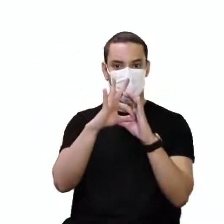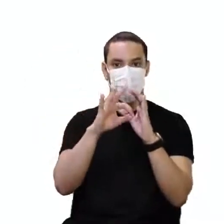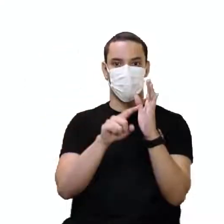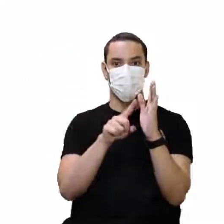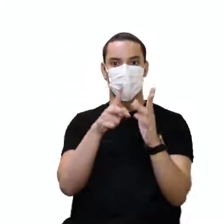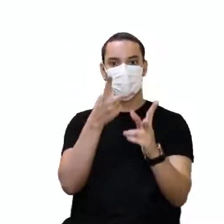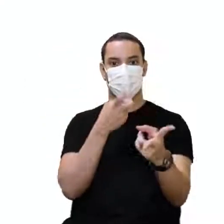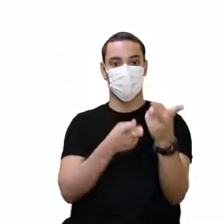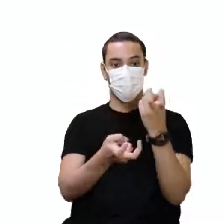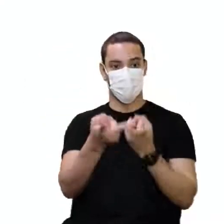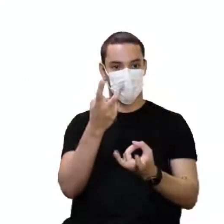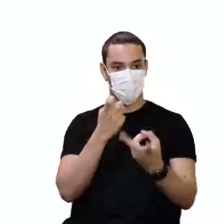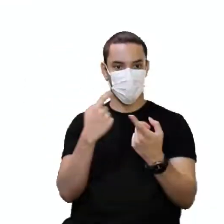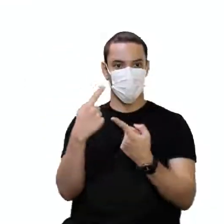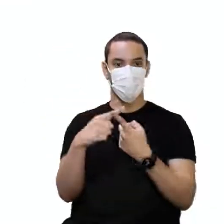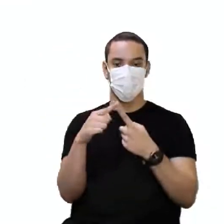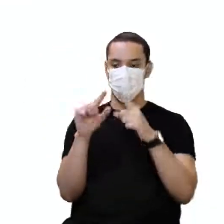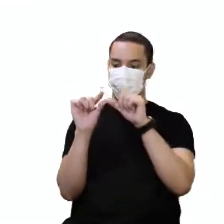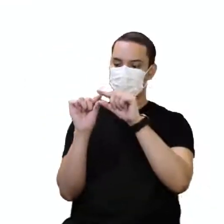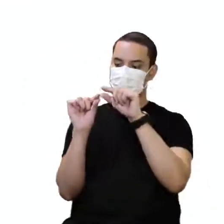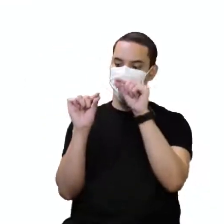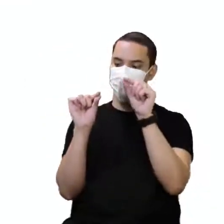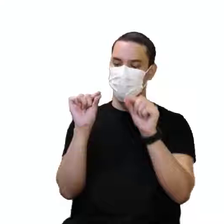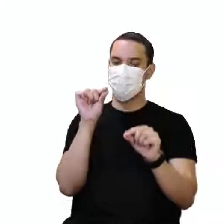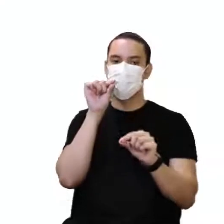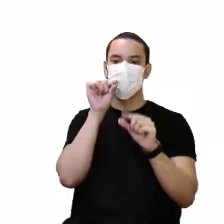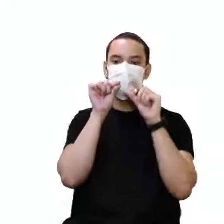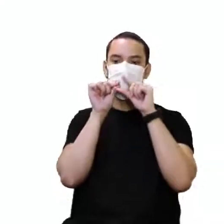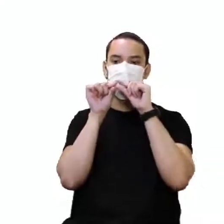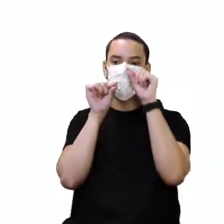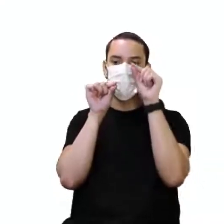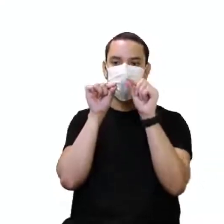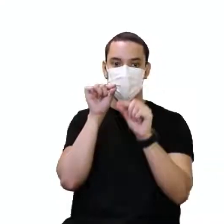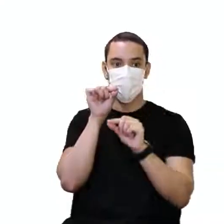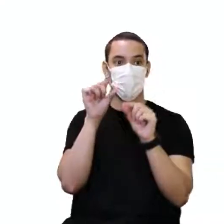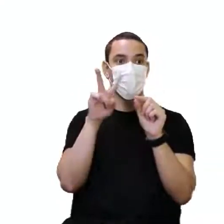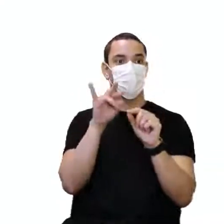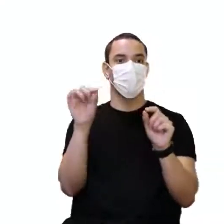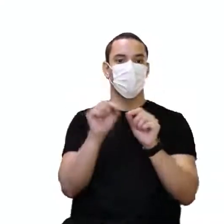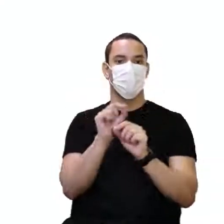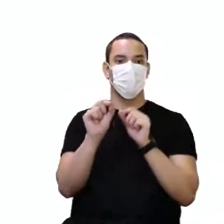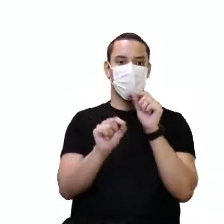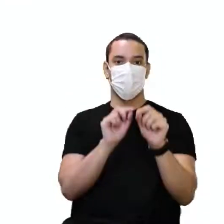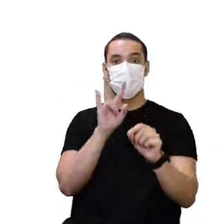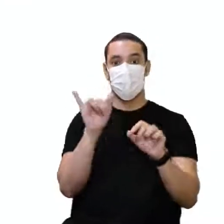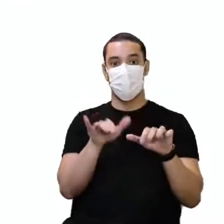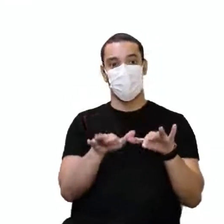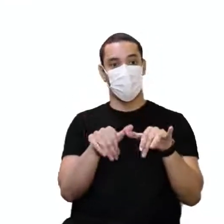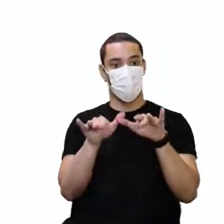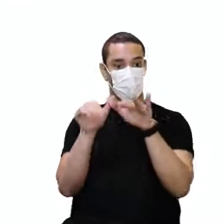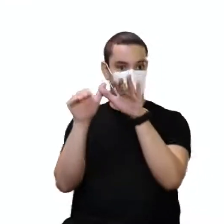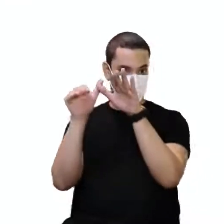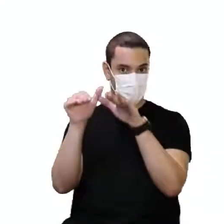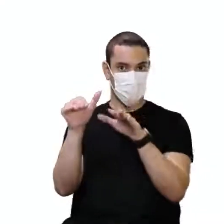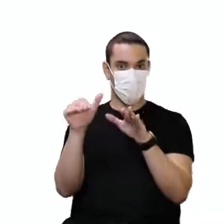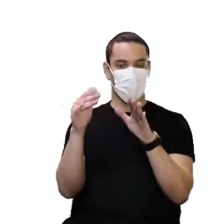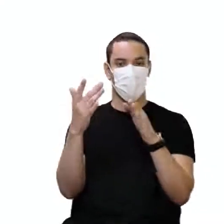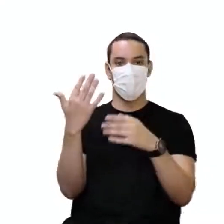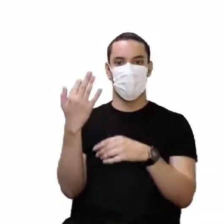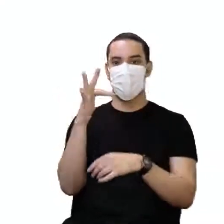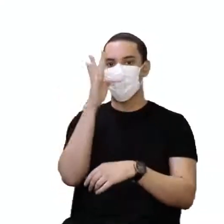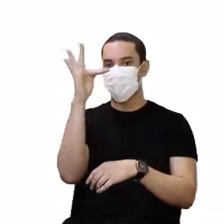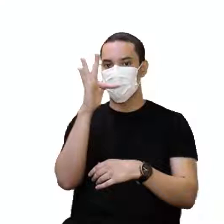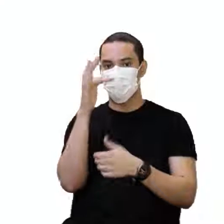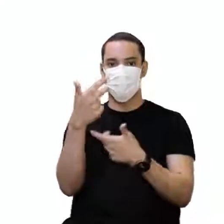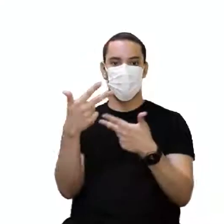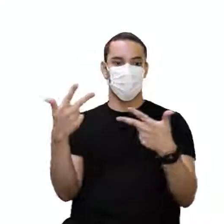seu alimento. Então, ele tem um biquinho alongado justamente e ele vai sobrevoar aquelas flores. Então, a gente tem